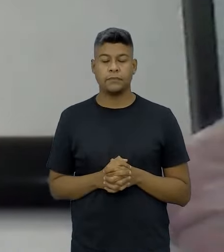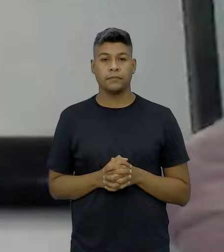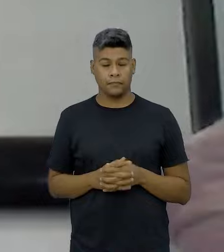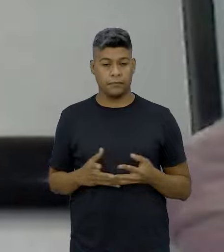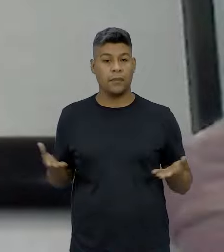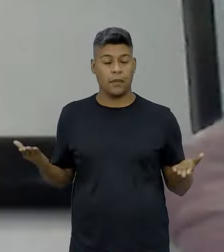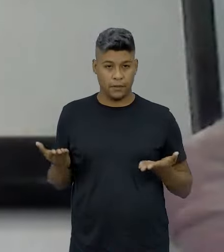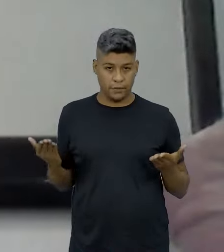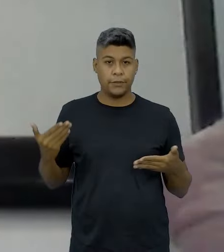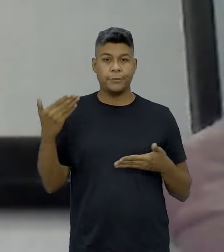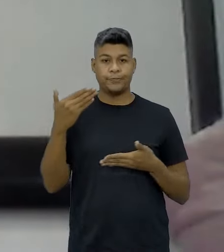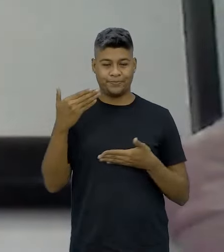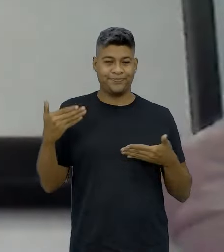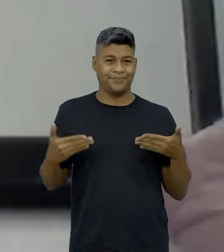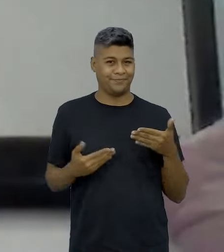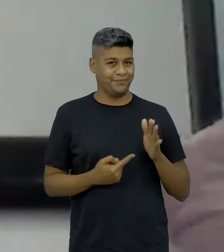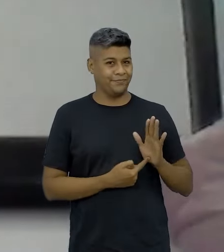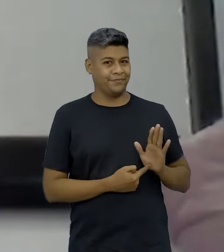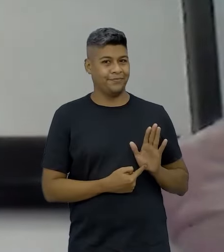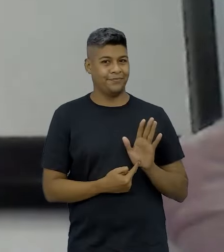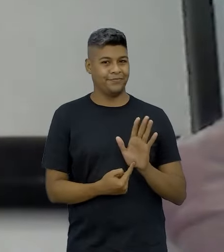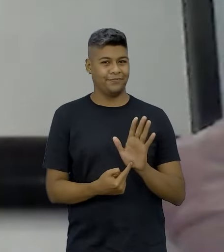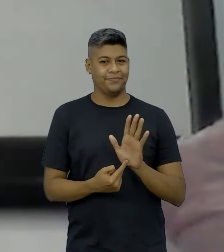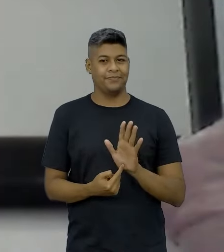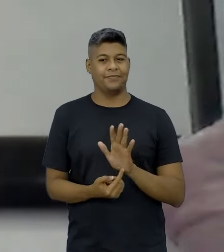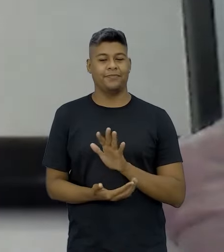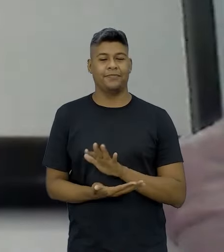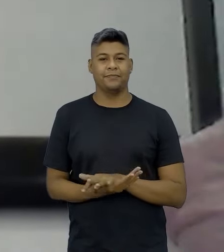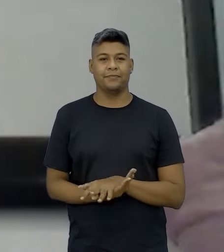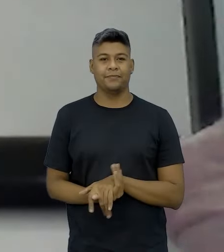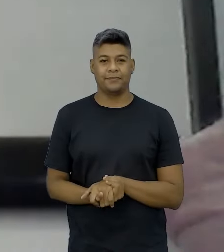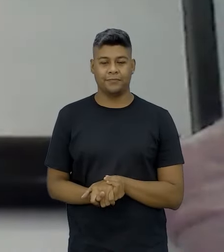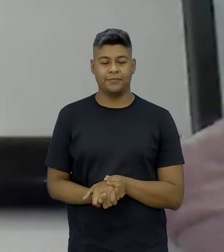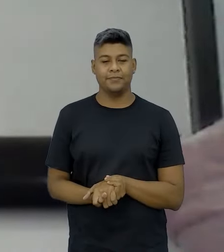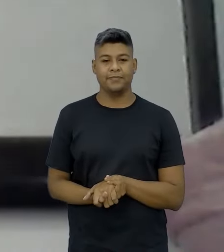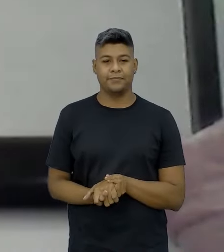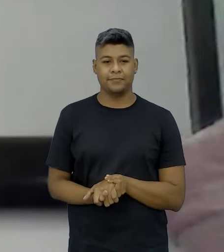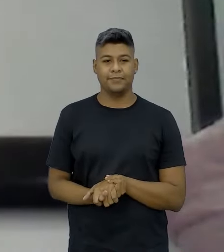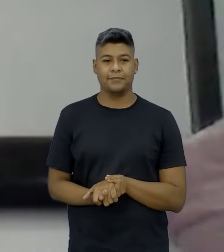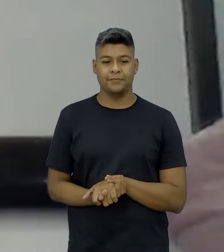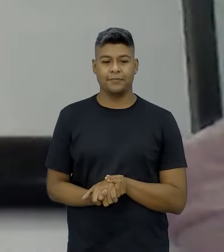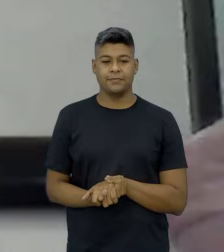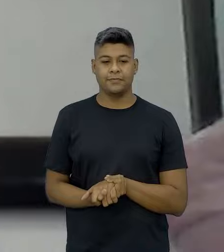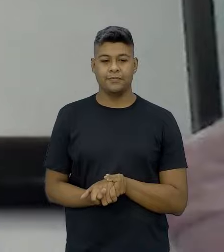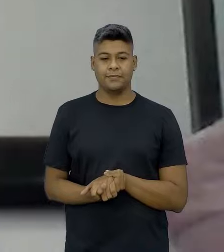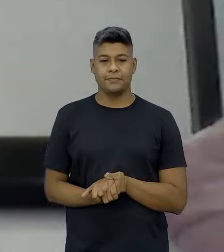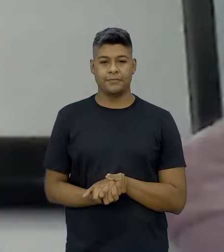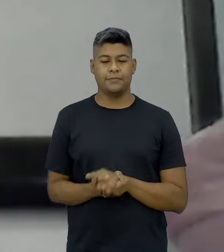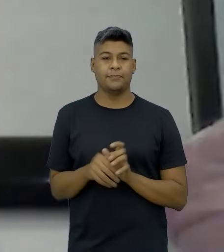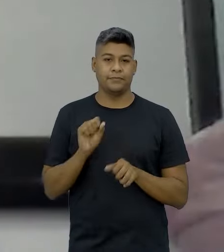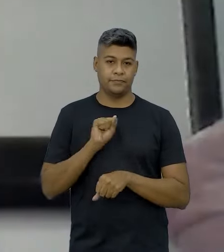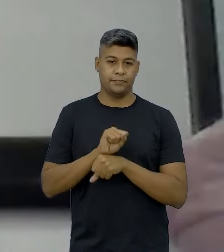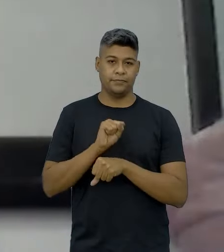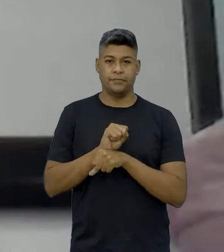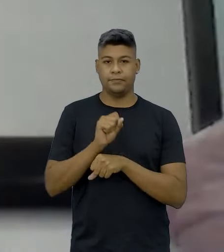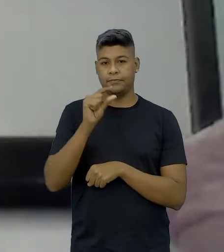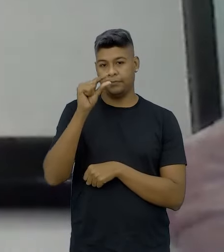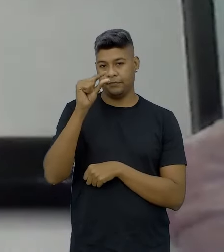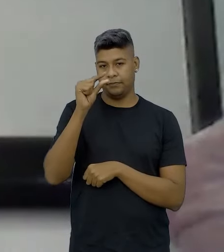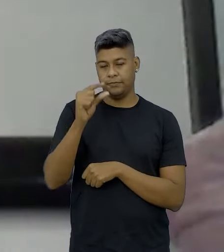agora compartilhar com vocês os slides da nossa apresentação, tá bom? Então, aguarde um